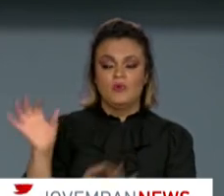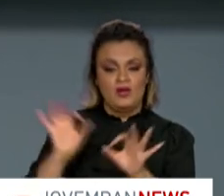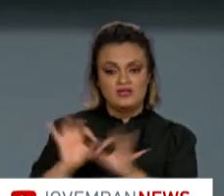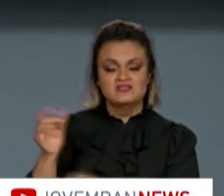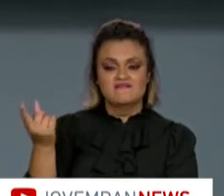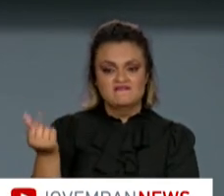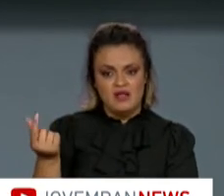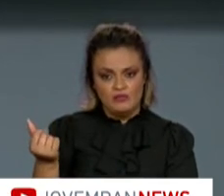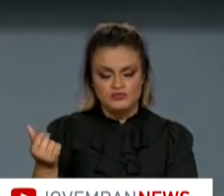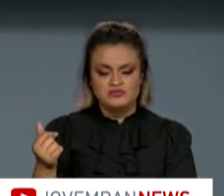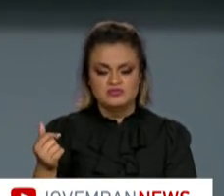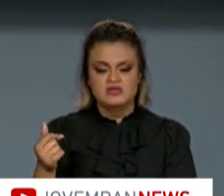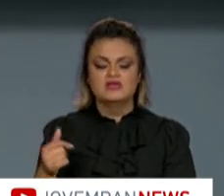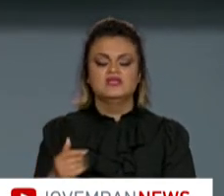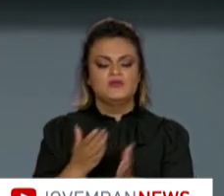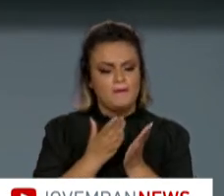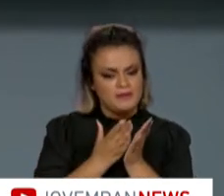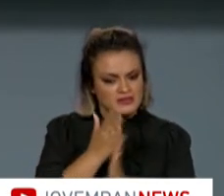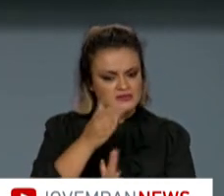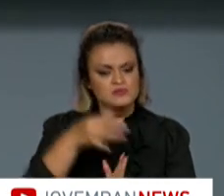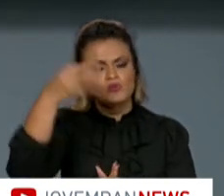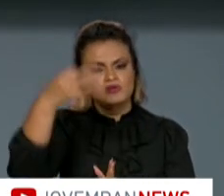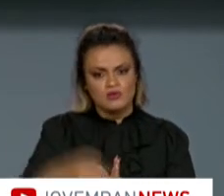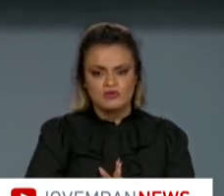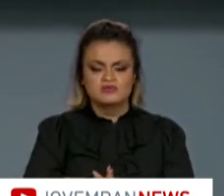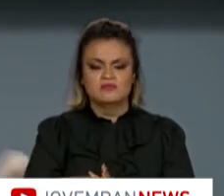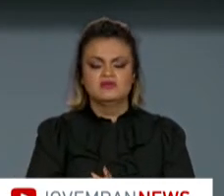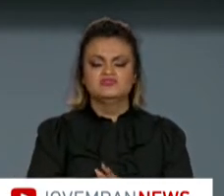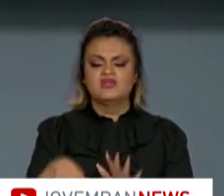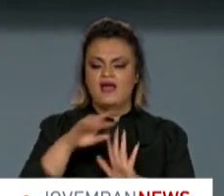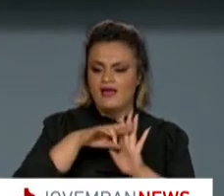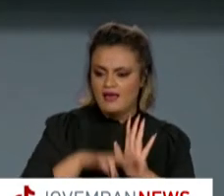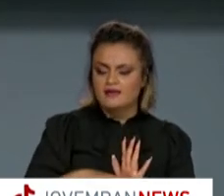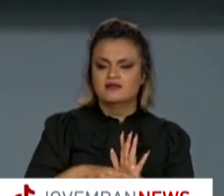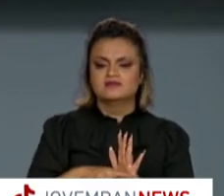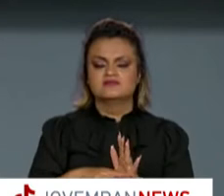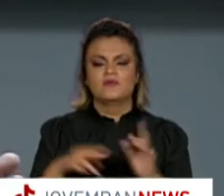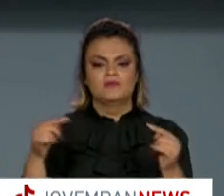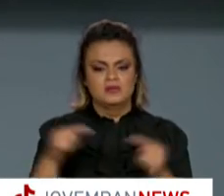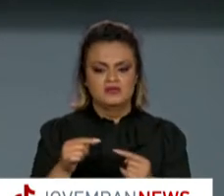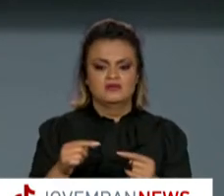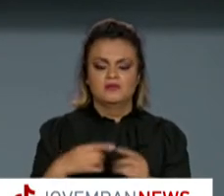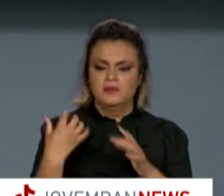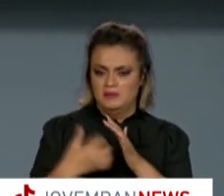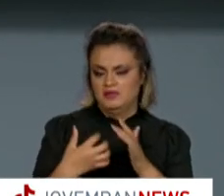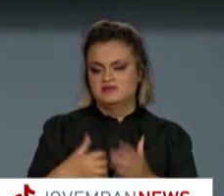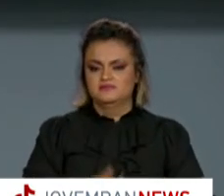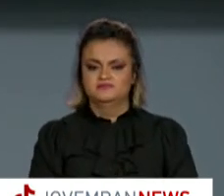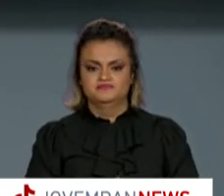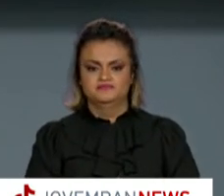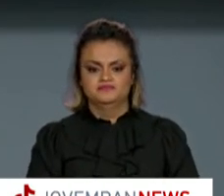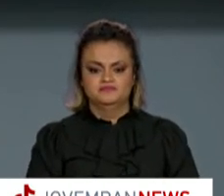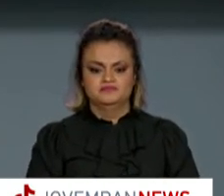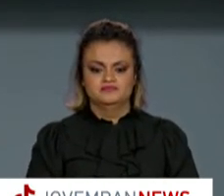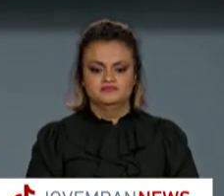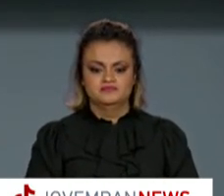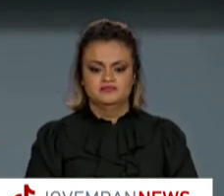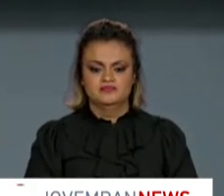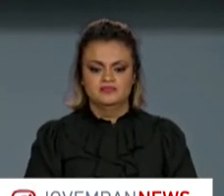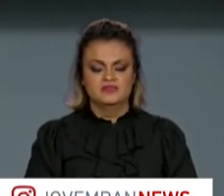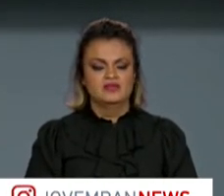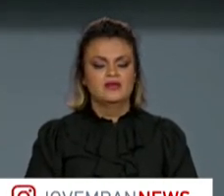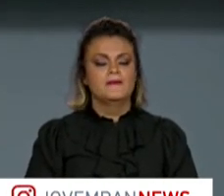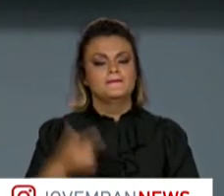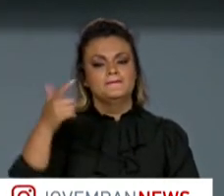Petrobras, que seguiu rigorosamente as regras estabelecidas pela própria empresa. Havia